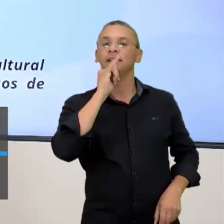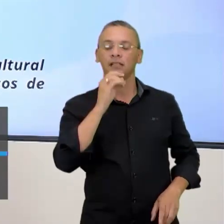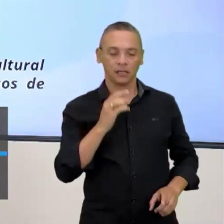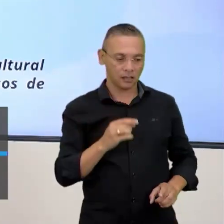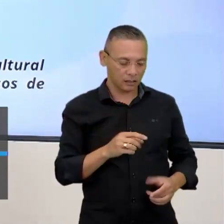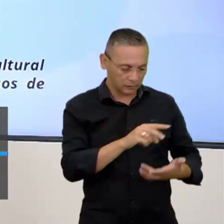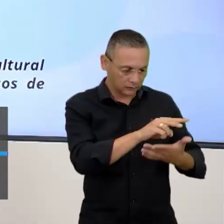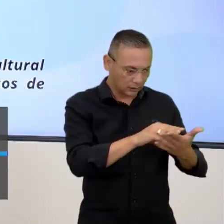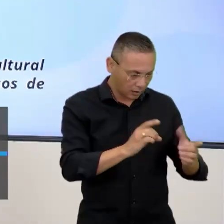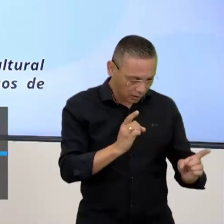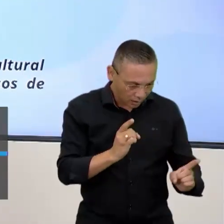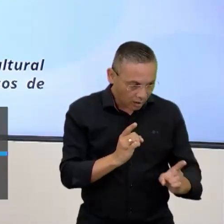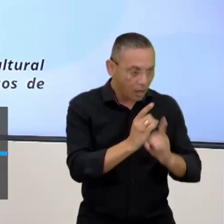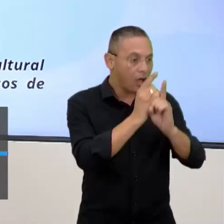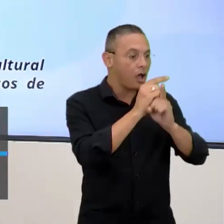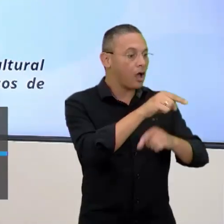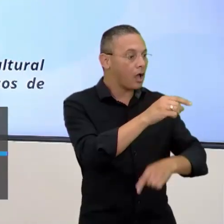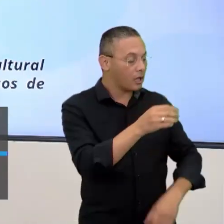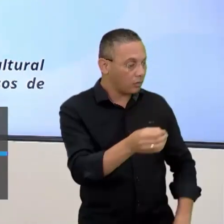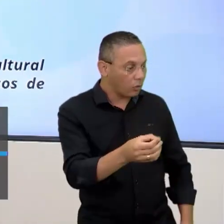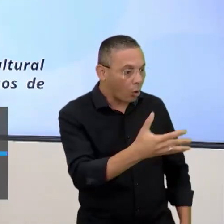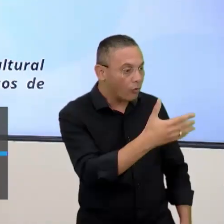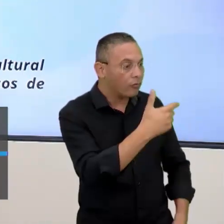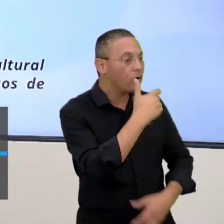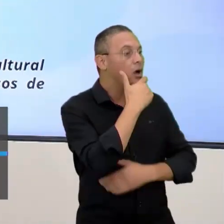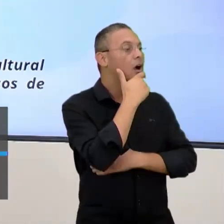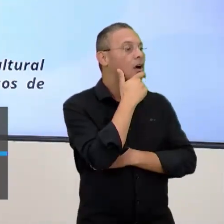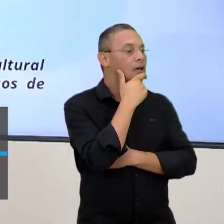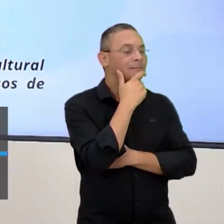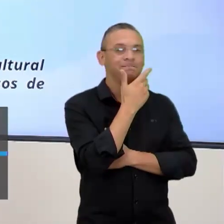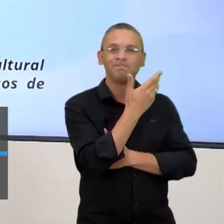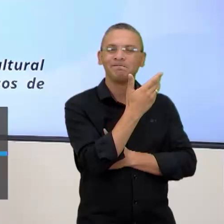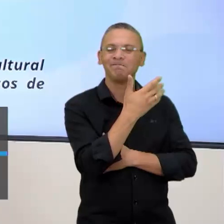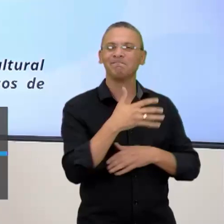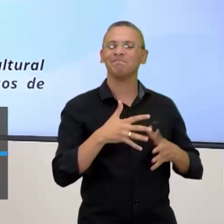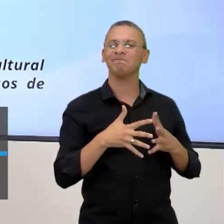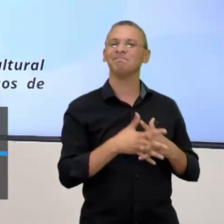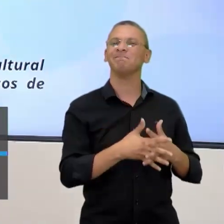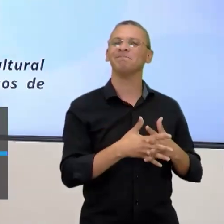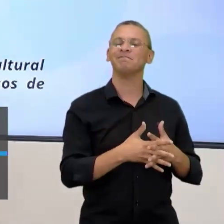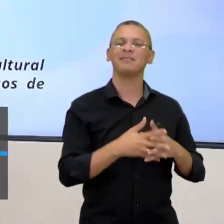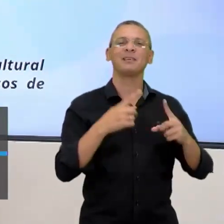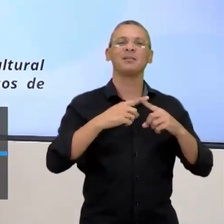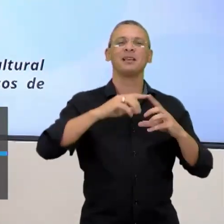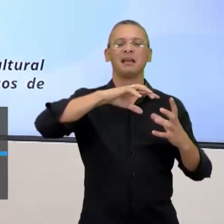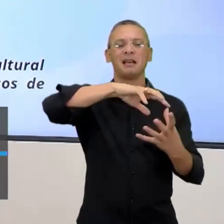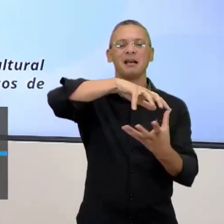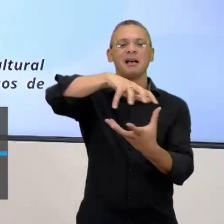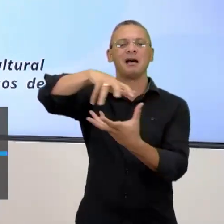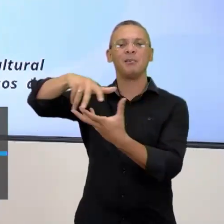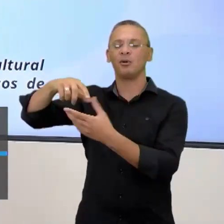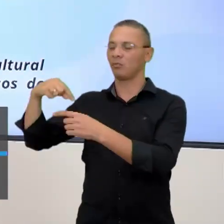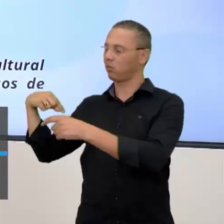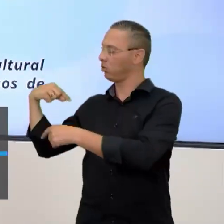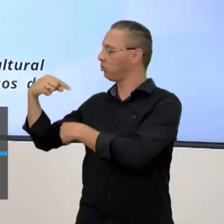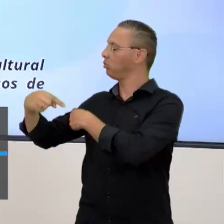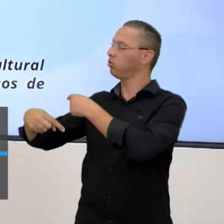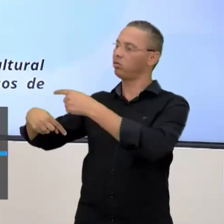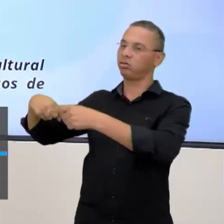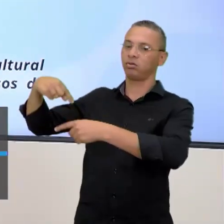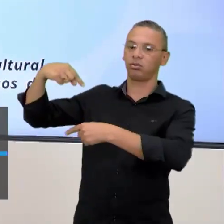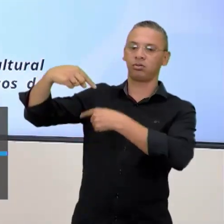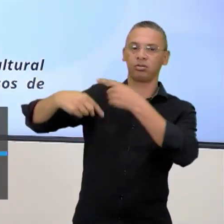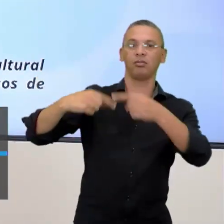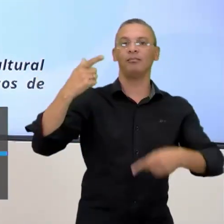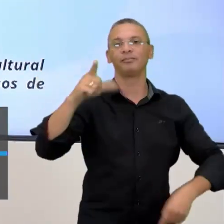descobrir alguma coisa for novidade para você, é complicado. Porque o mundo, ele se repete. Tem um mito bacana, que é o mito do